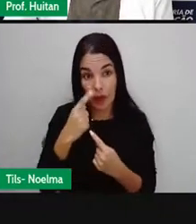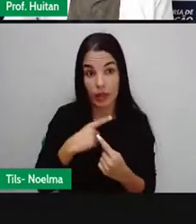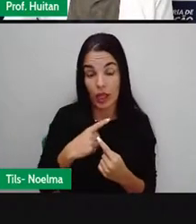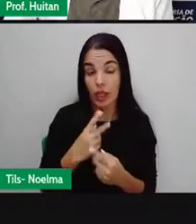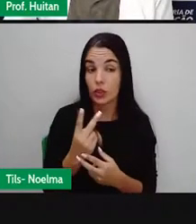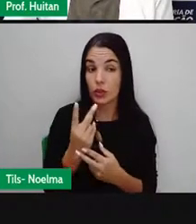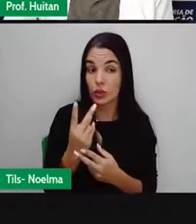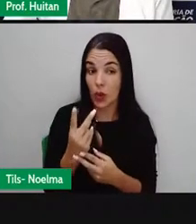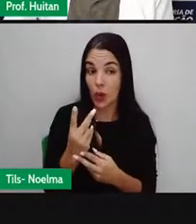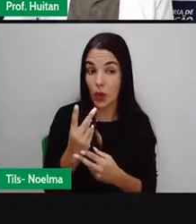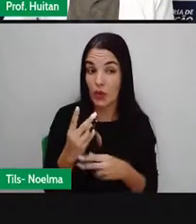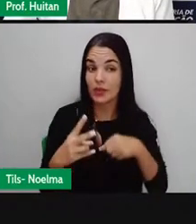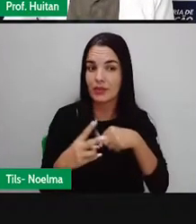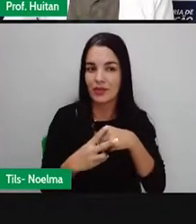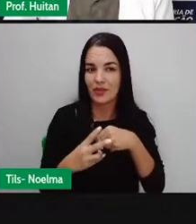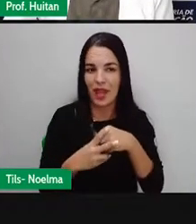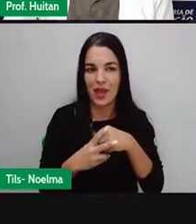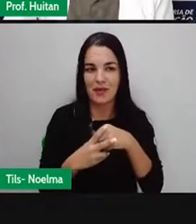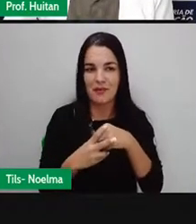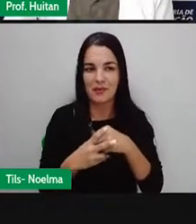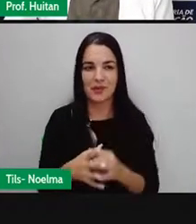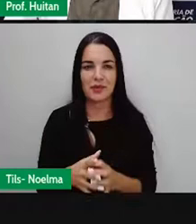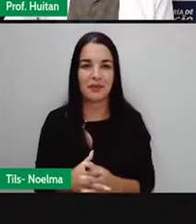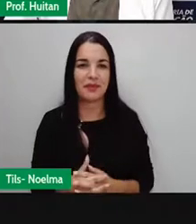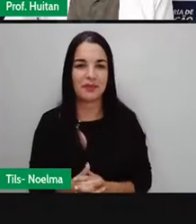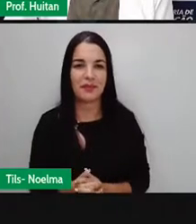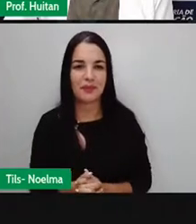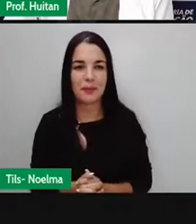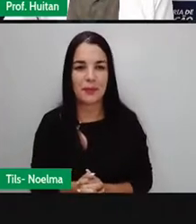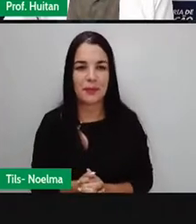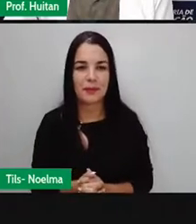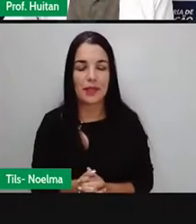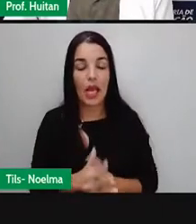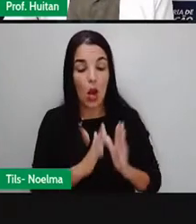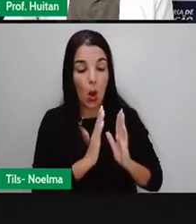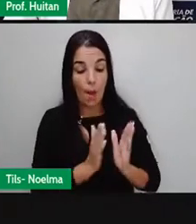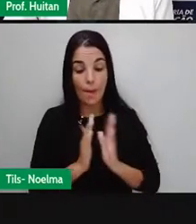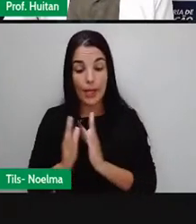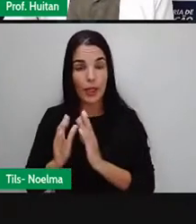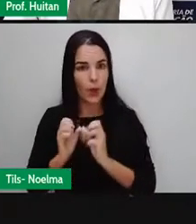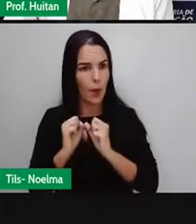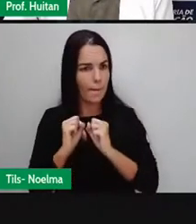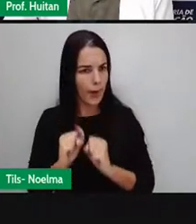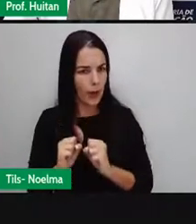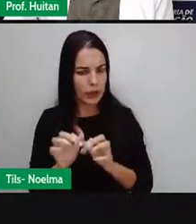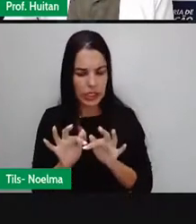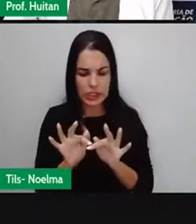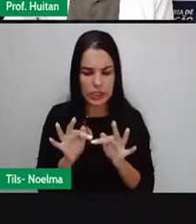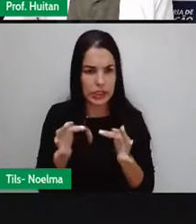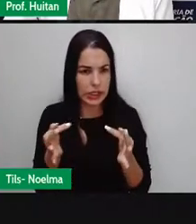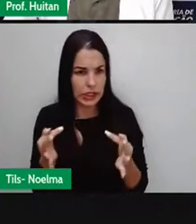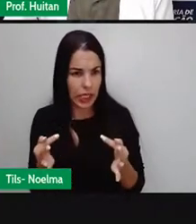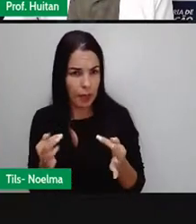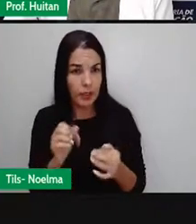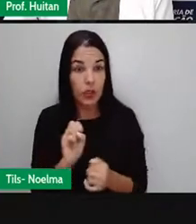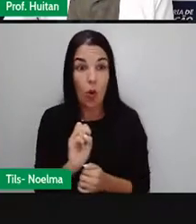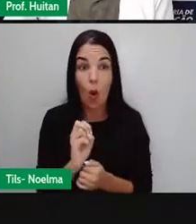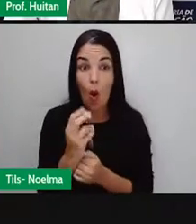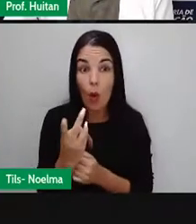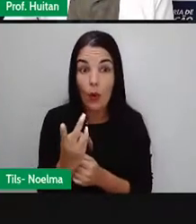oração? A presença do verbo. O período pode ser simples ou composto. A